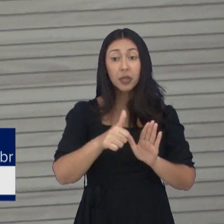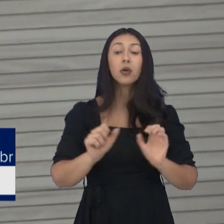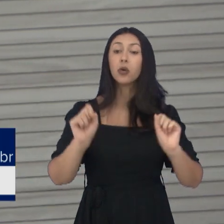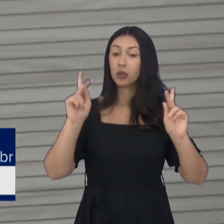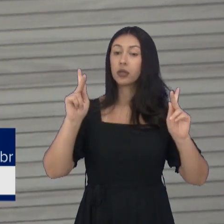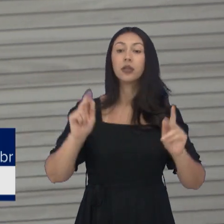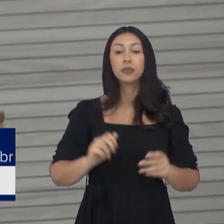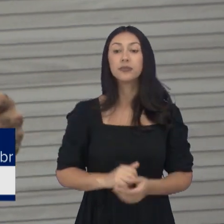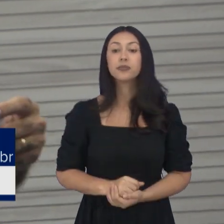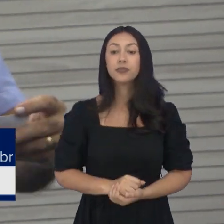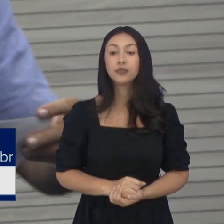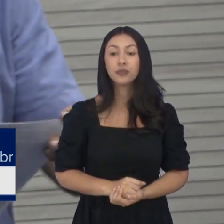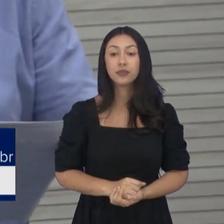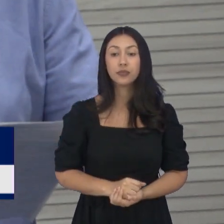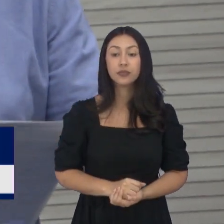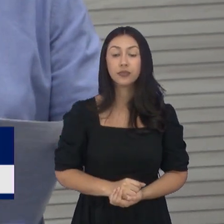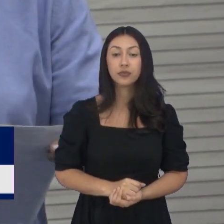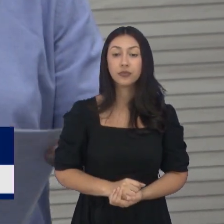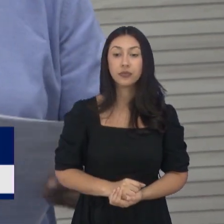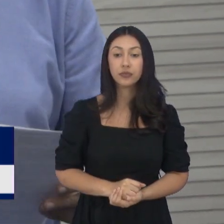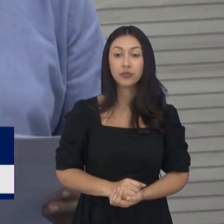faço outro.